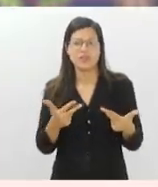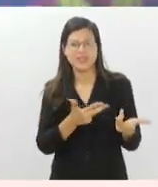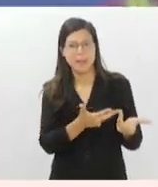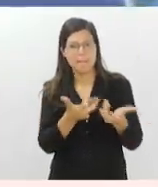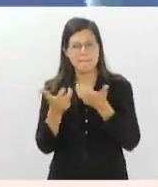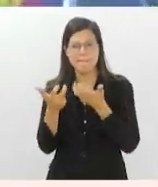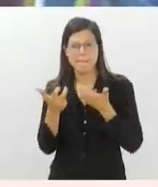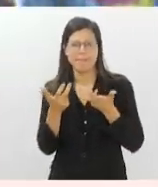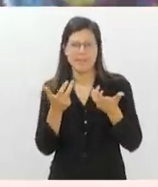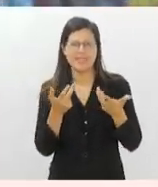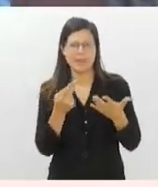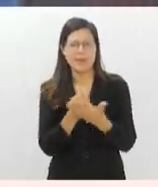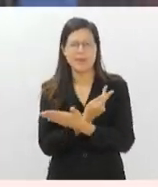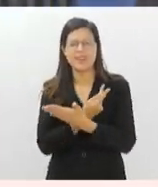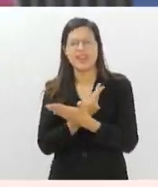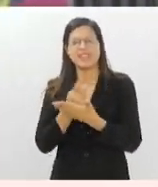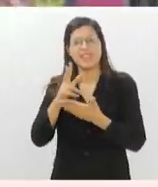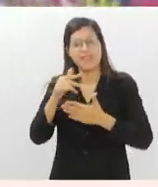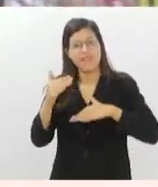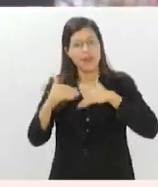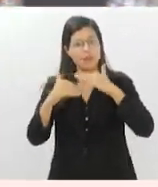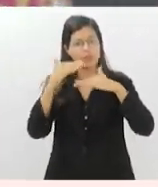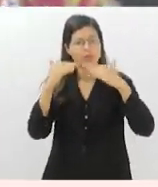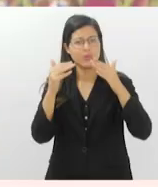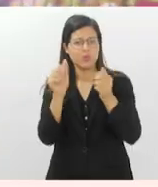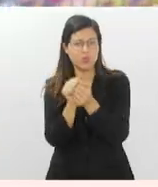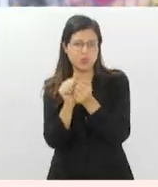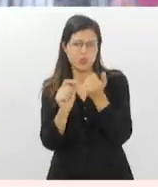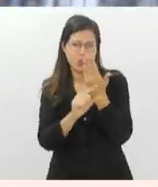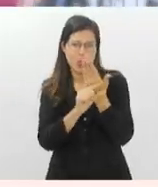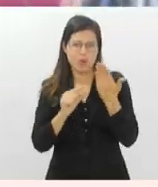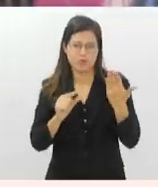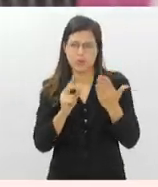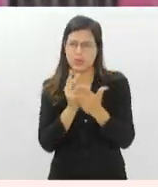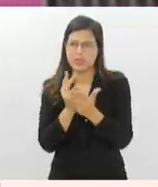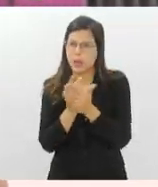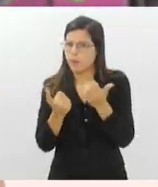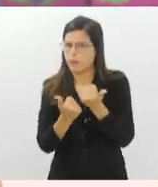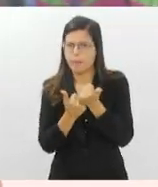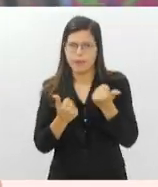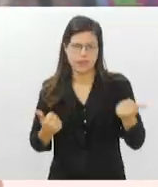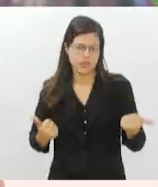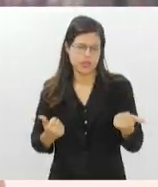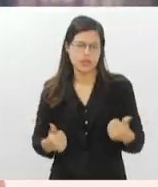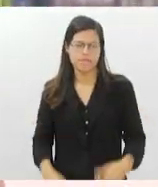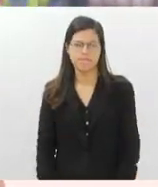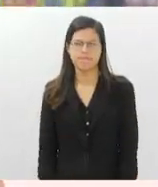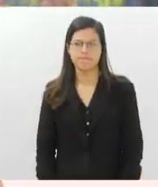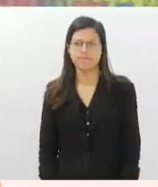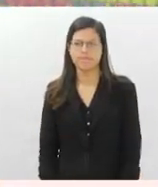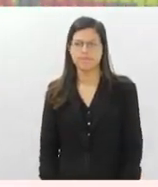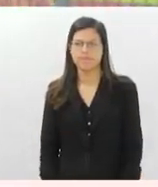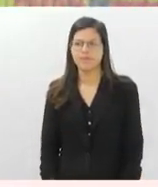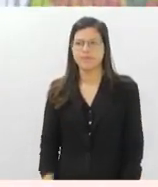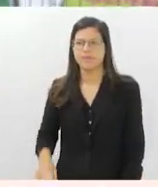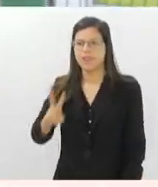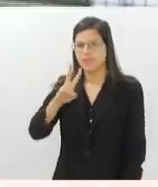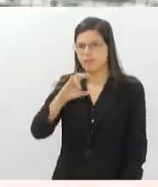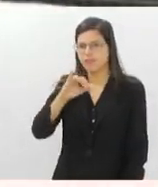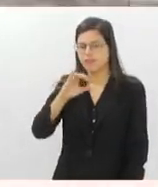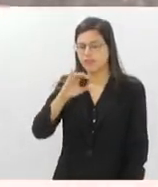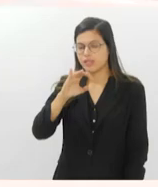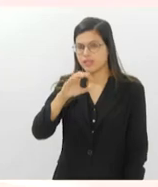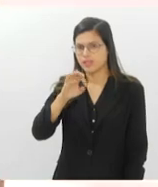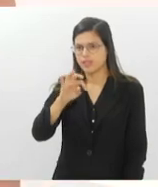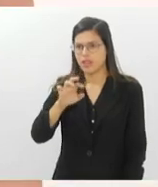vai construindo junto com o autor, porque é sempre uma parceria, né? Então, Vicente, falando um pouquinho sobre o trabalho da Eliane